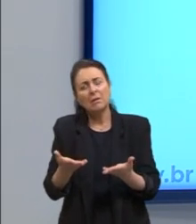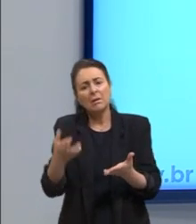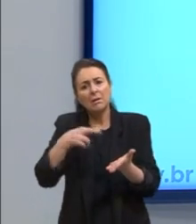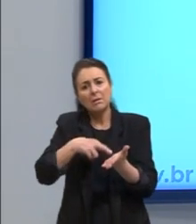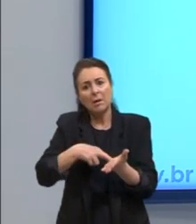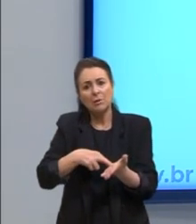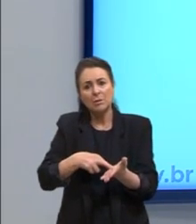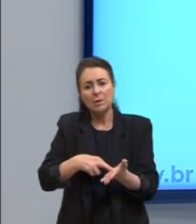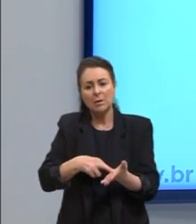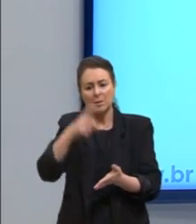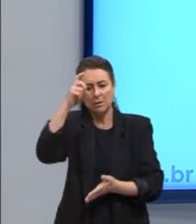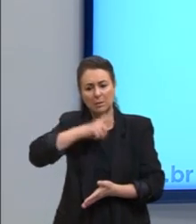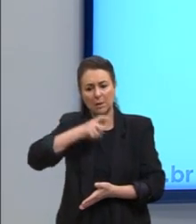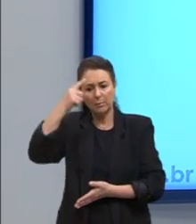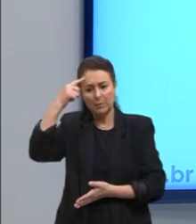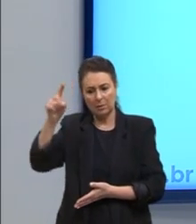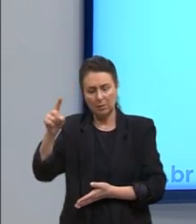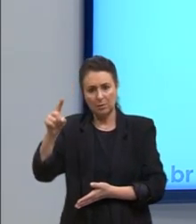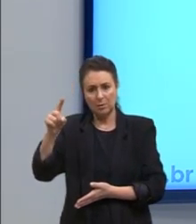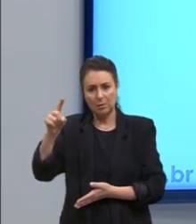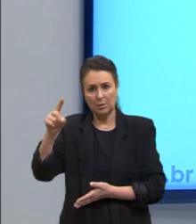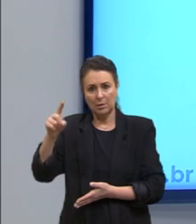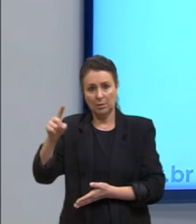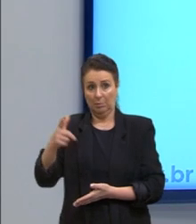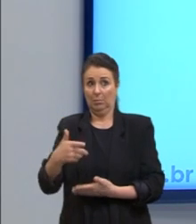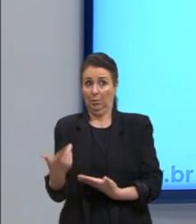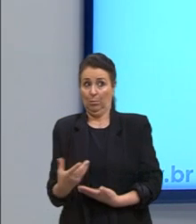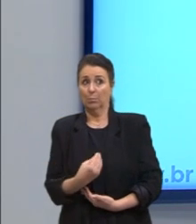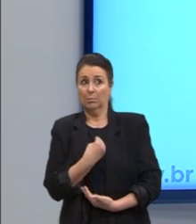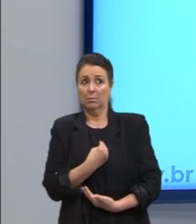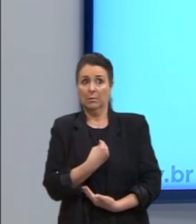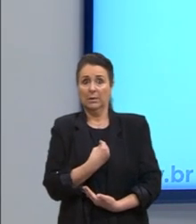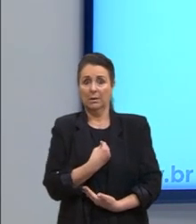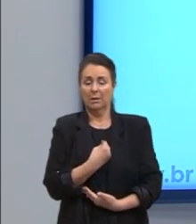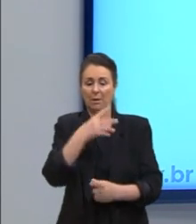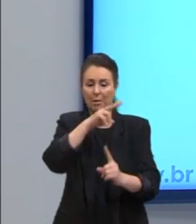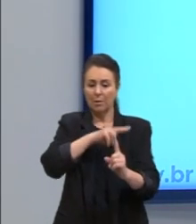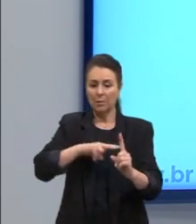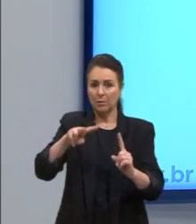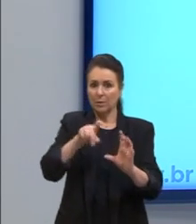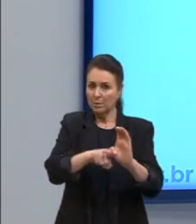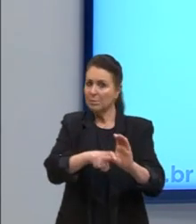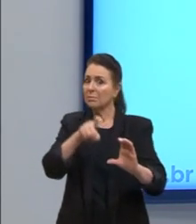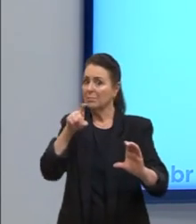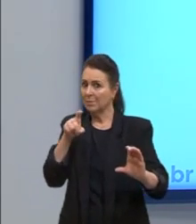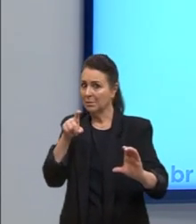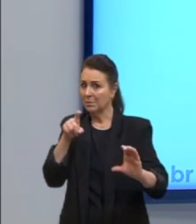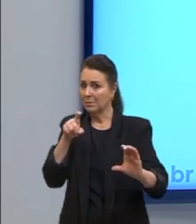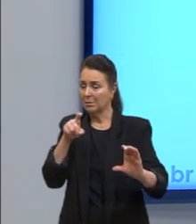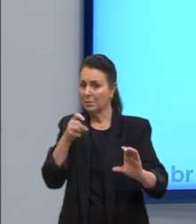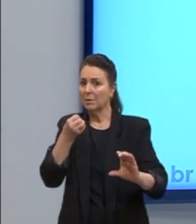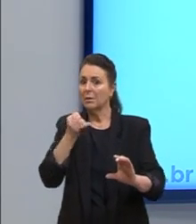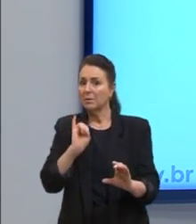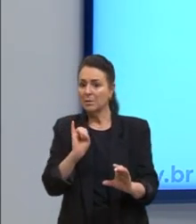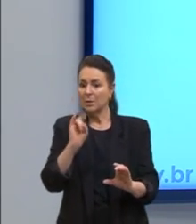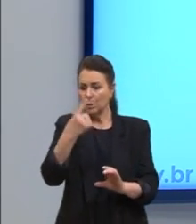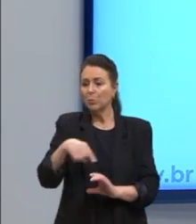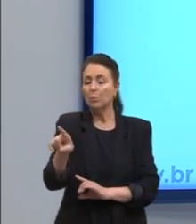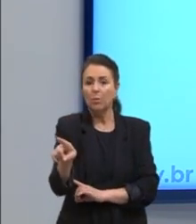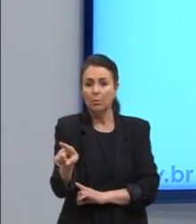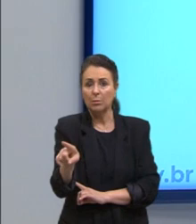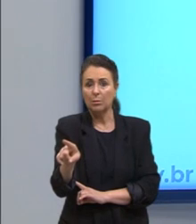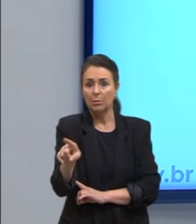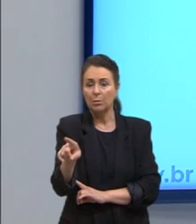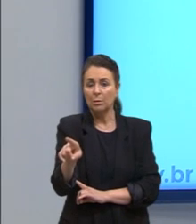ser pensante eu penso logo existo é ele ele tem essa perspectiva de autonomia sem levar em conta o outro sendo